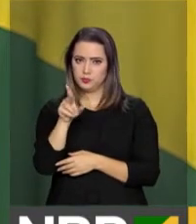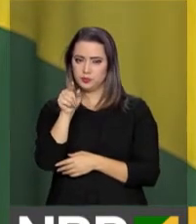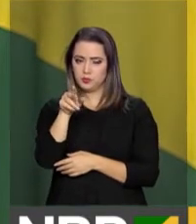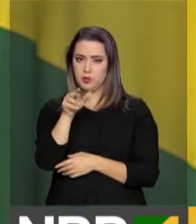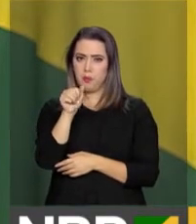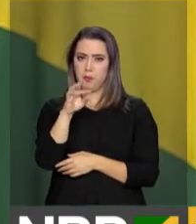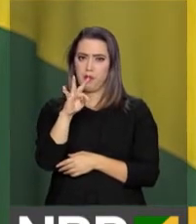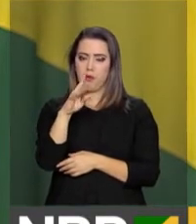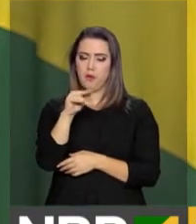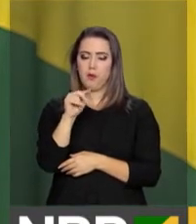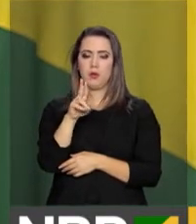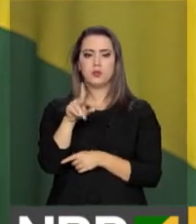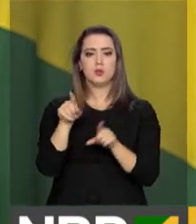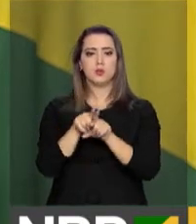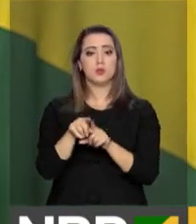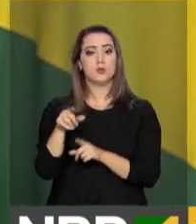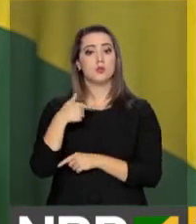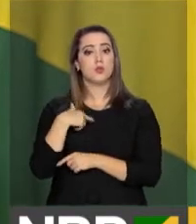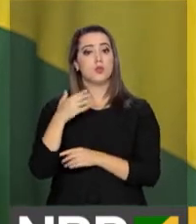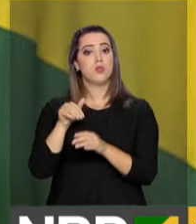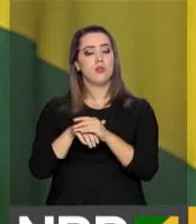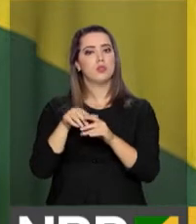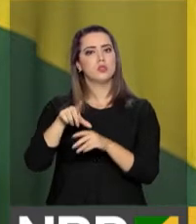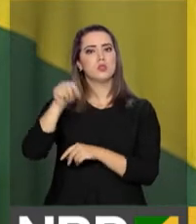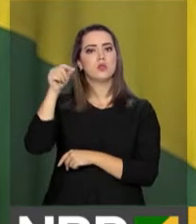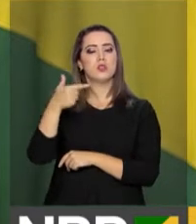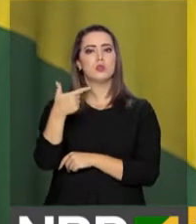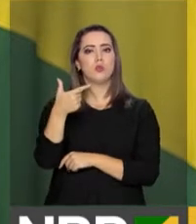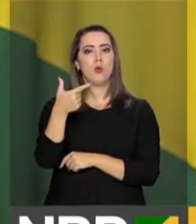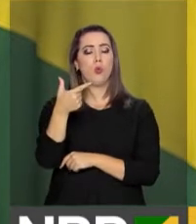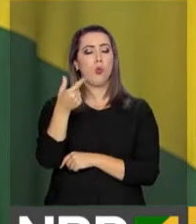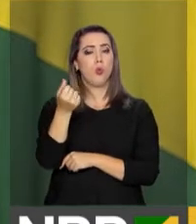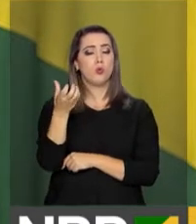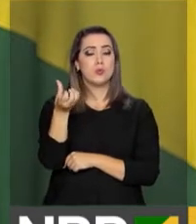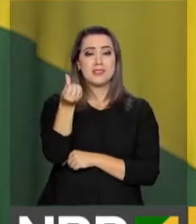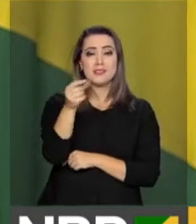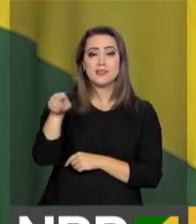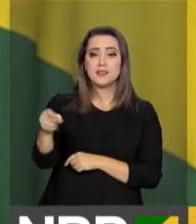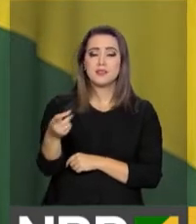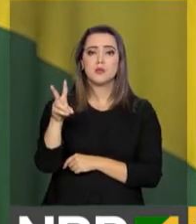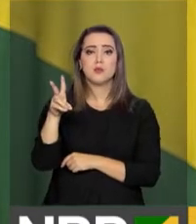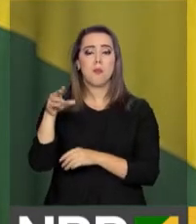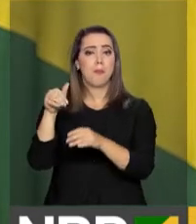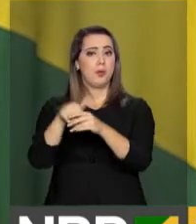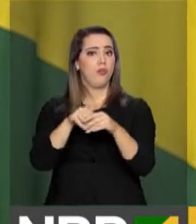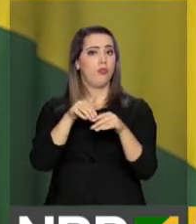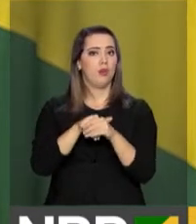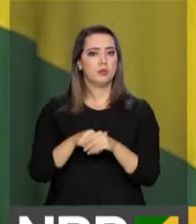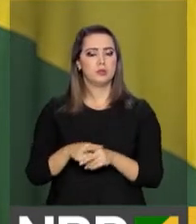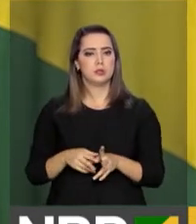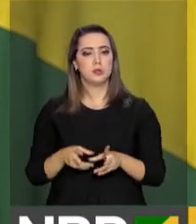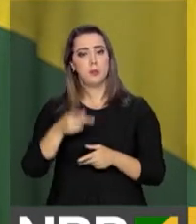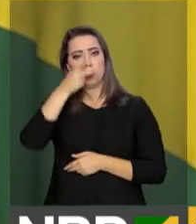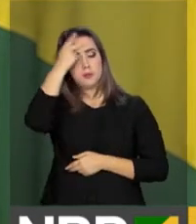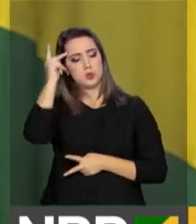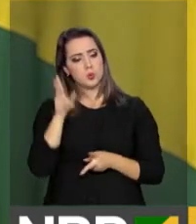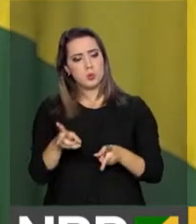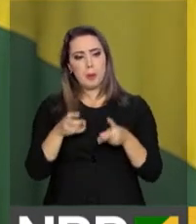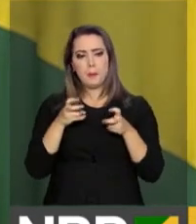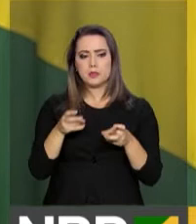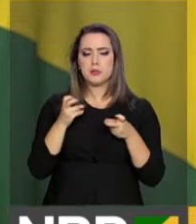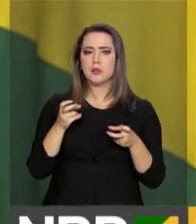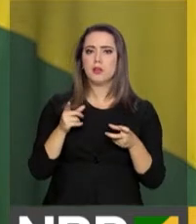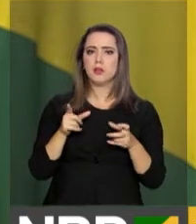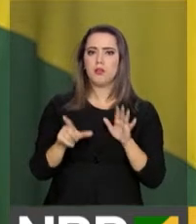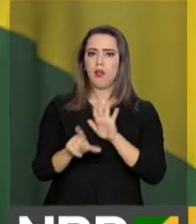fui pra eleição e foi eleito com 206 mil votos por uma razão singela as pessoas perceberam que a reforma é um bicho papão